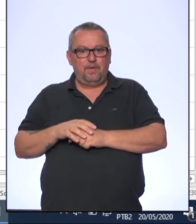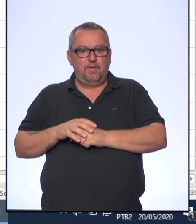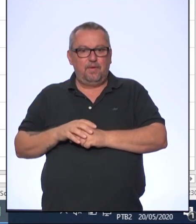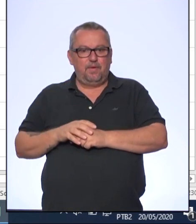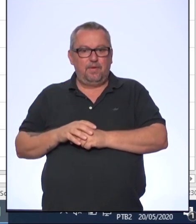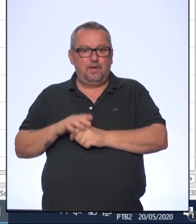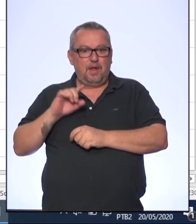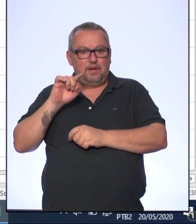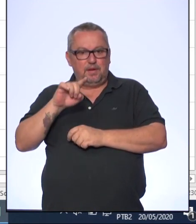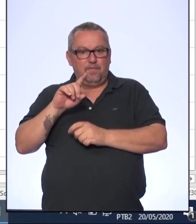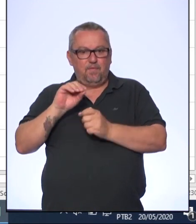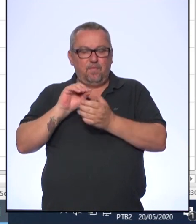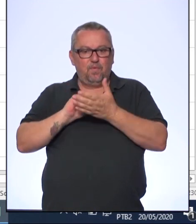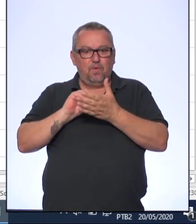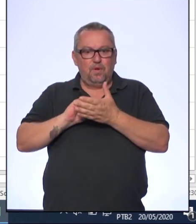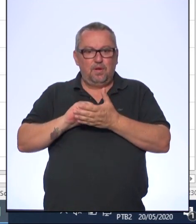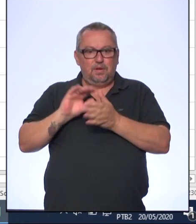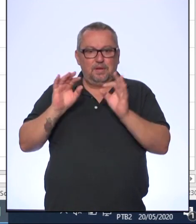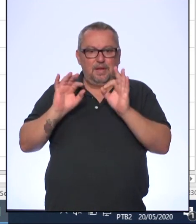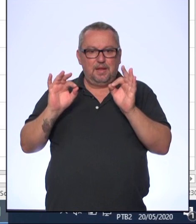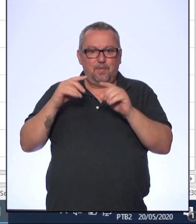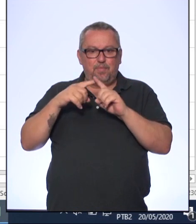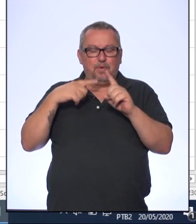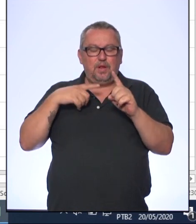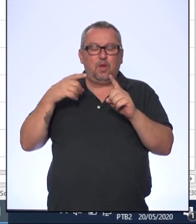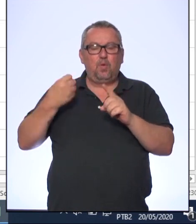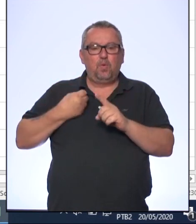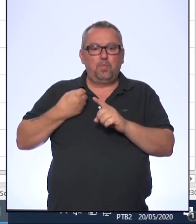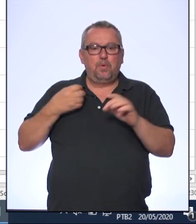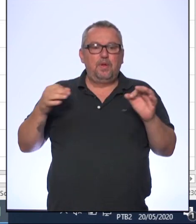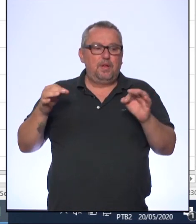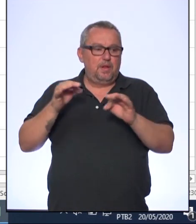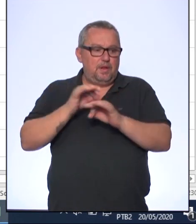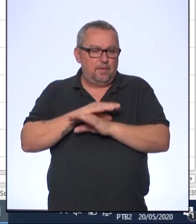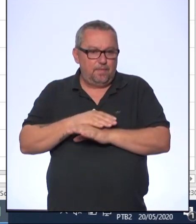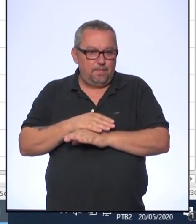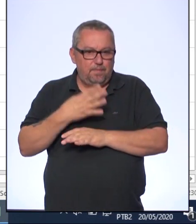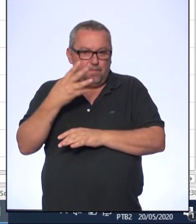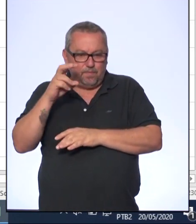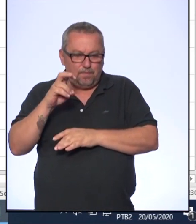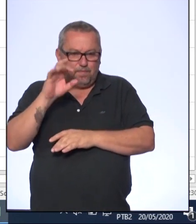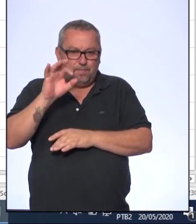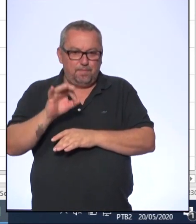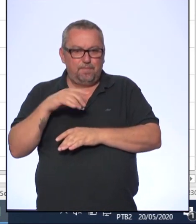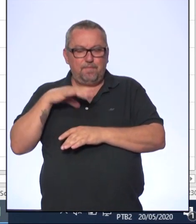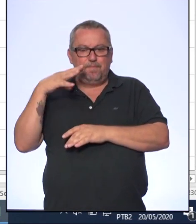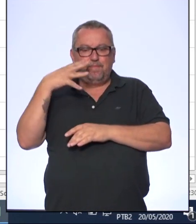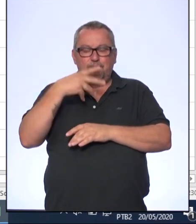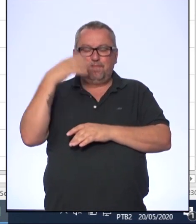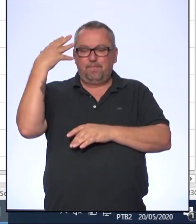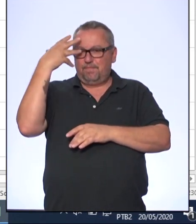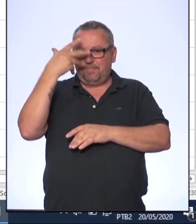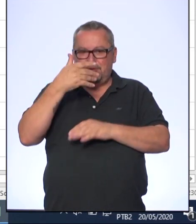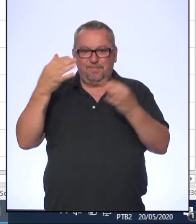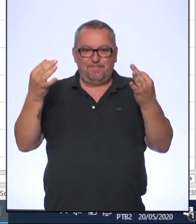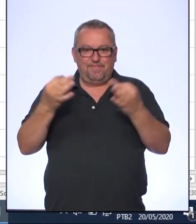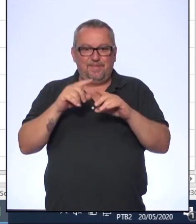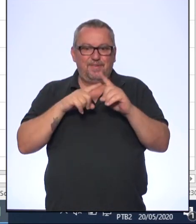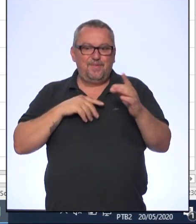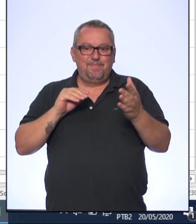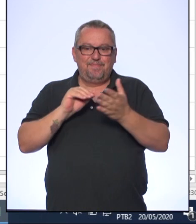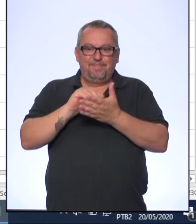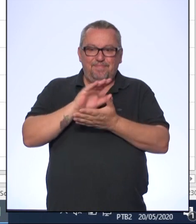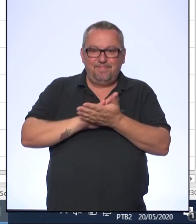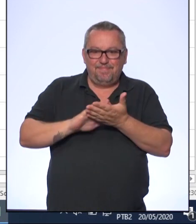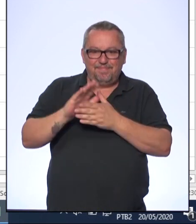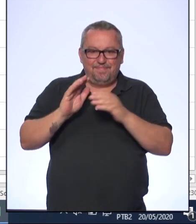No caso aqui, eu não vou colocar nenhuma porque o número está inteiro. Então, 45% fica até mais bonitinho, né? Então, eu não coloquei aqui ó,